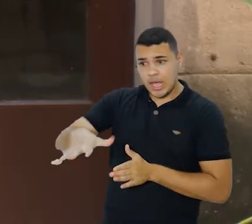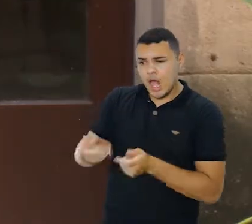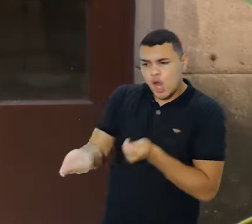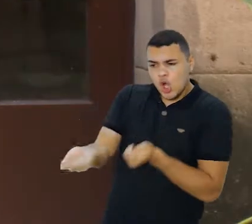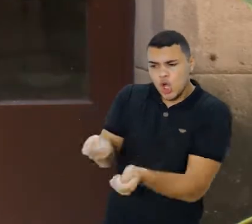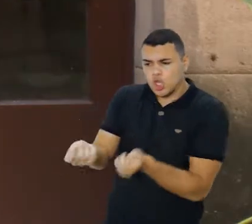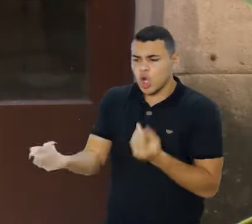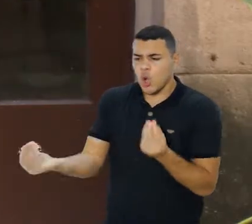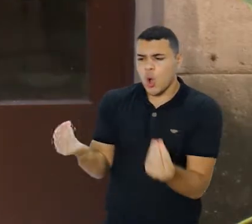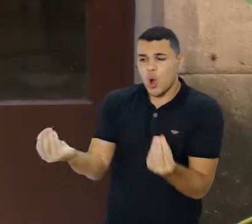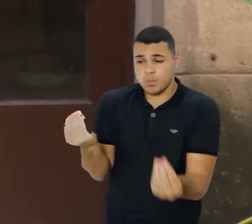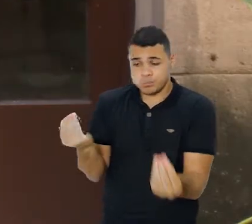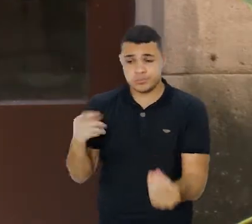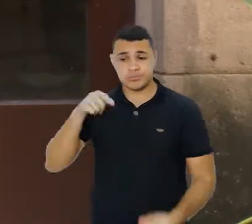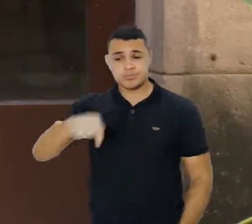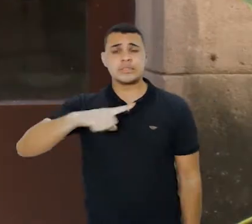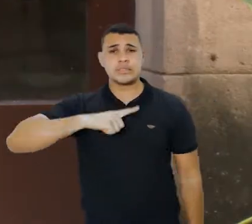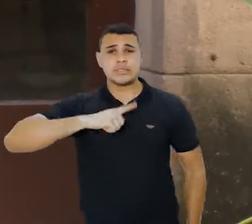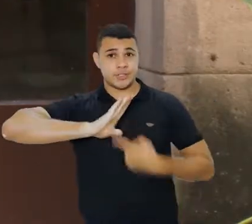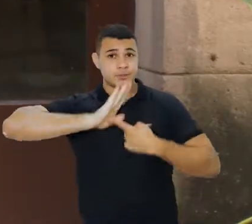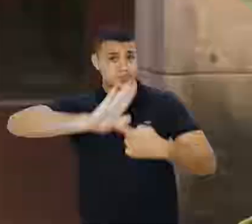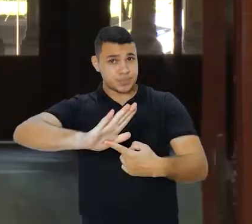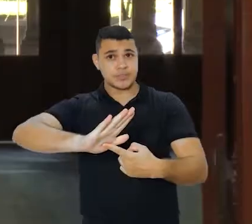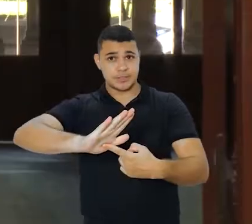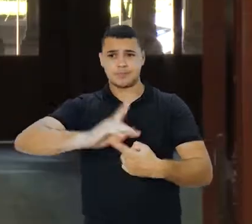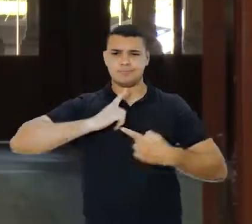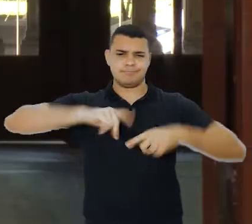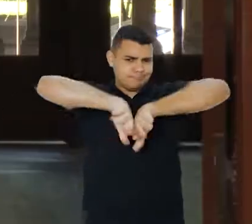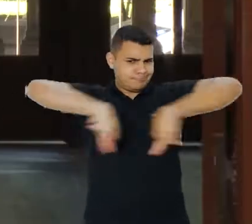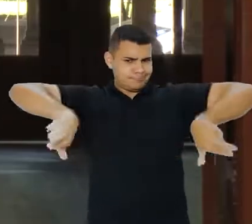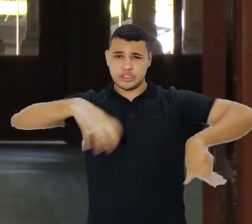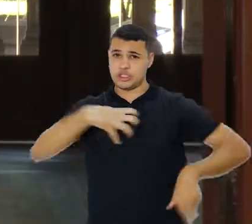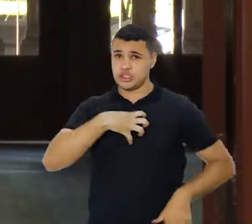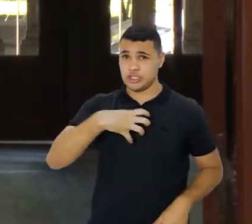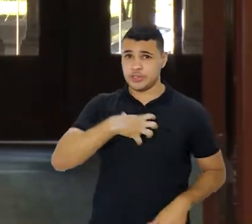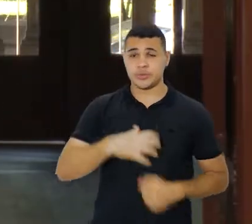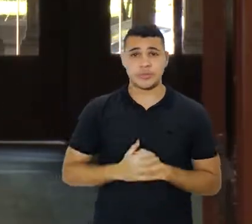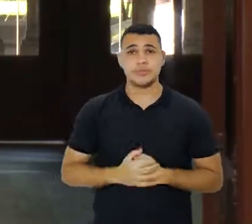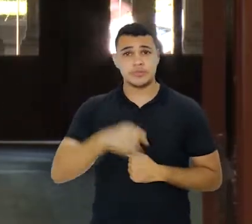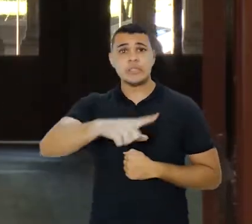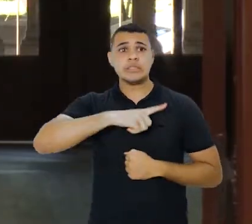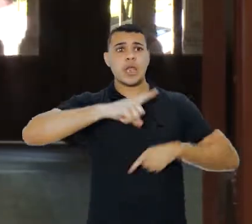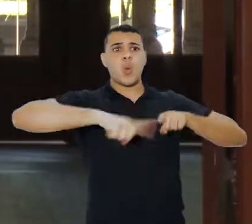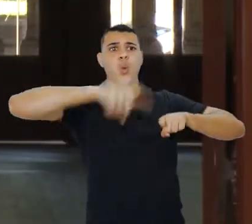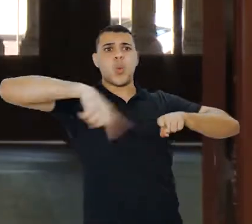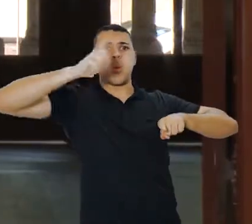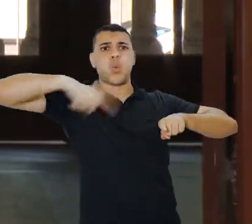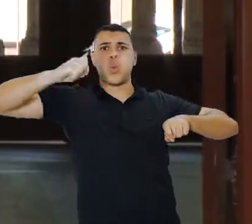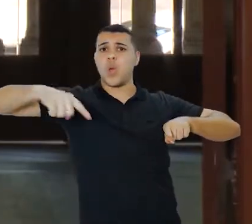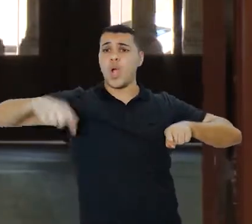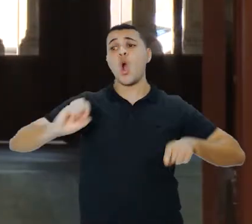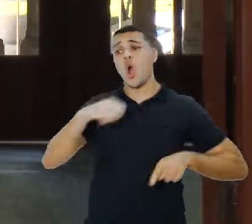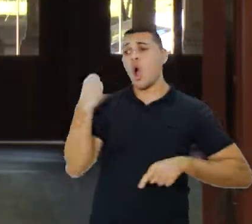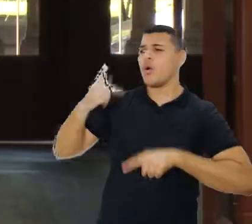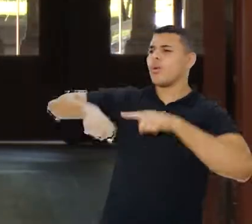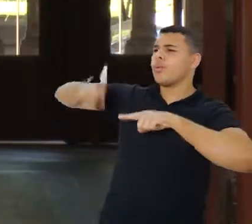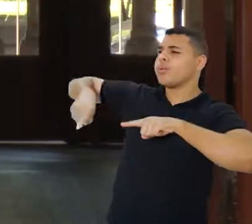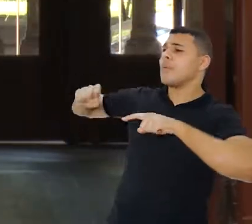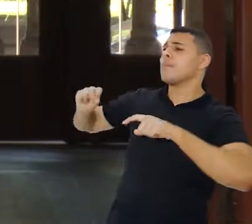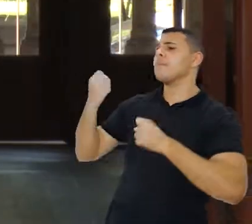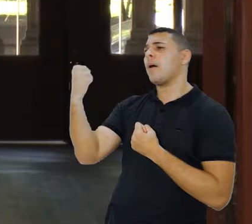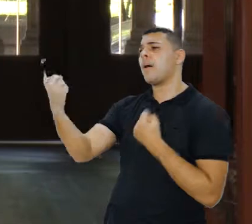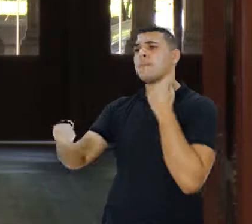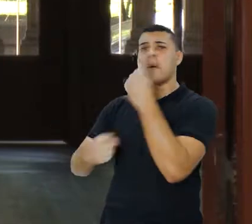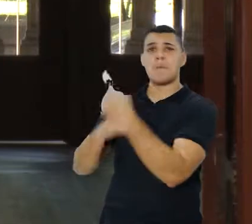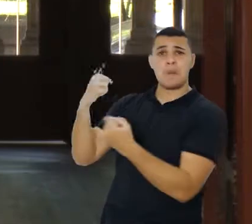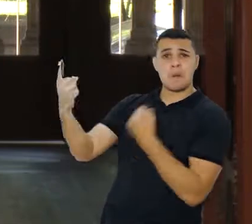epidemiológicos, e elas são expressas de diferentes maneiras, por frequências absolutas, por